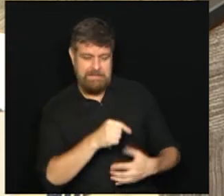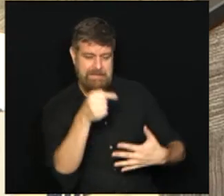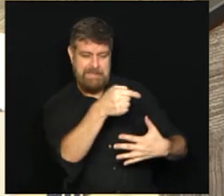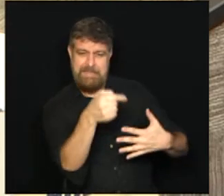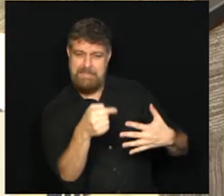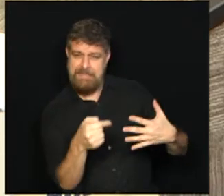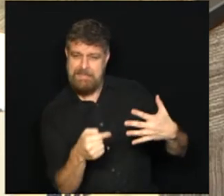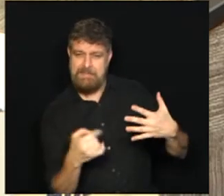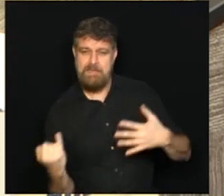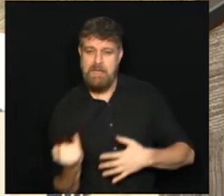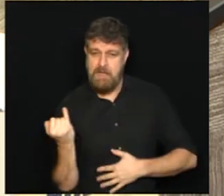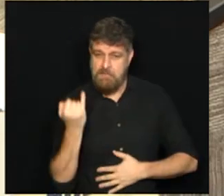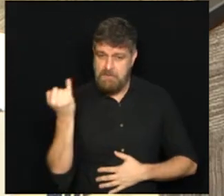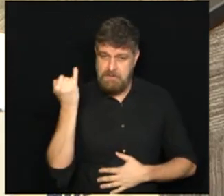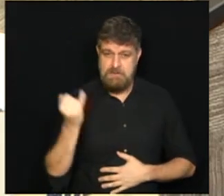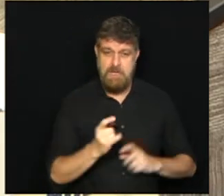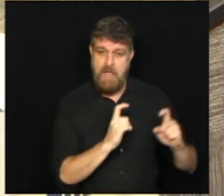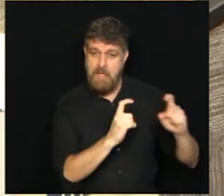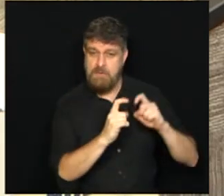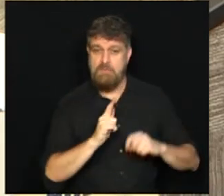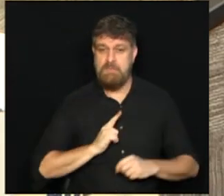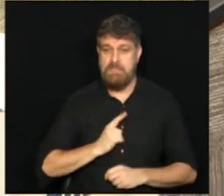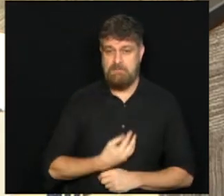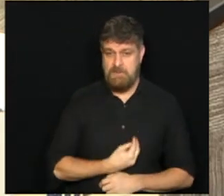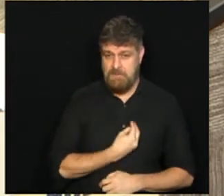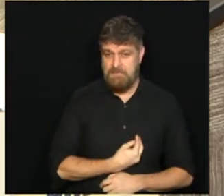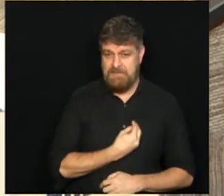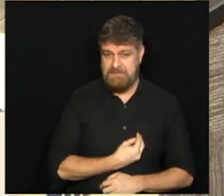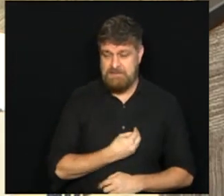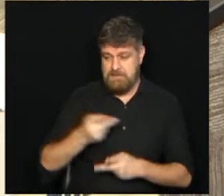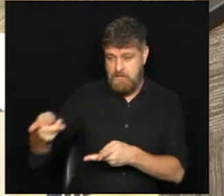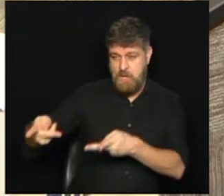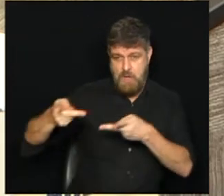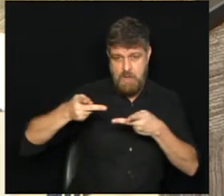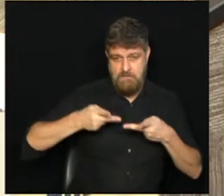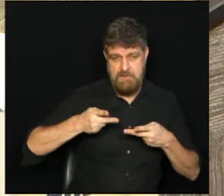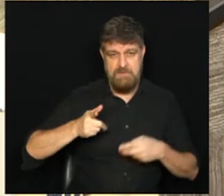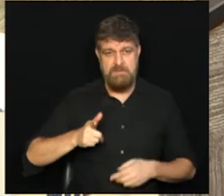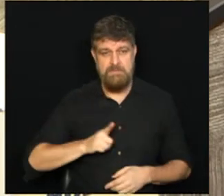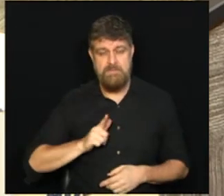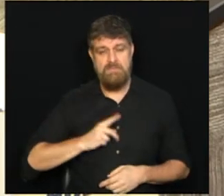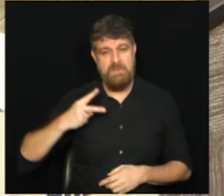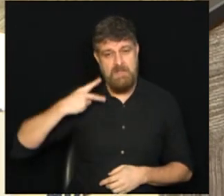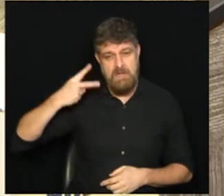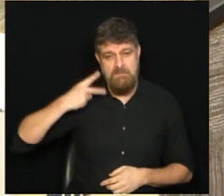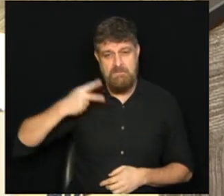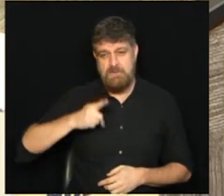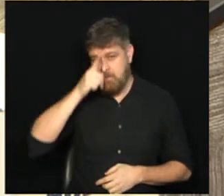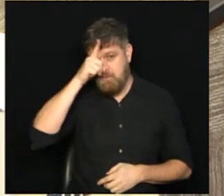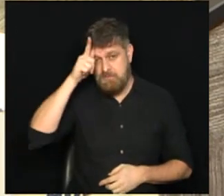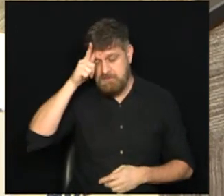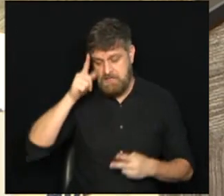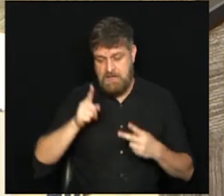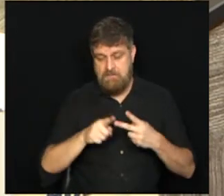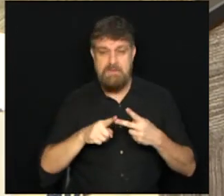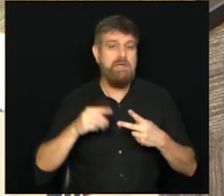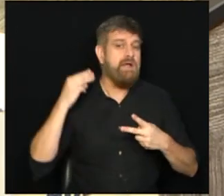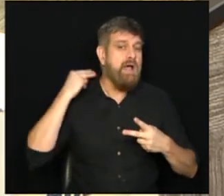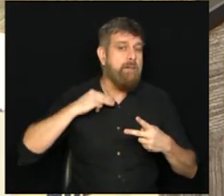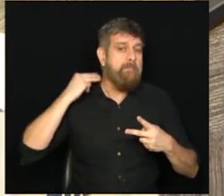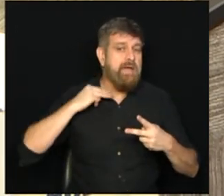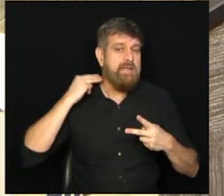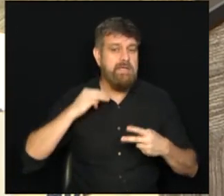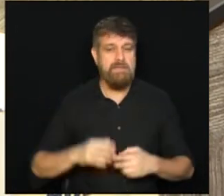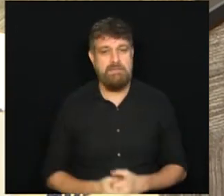assuntos importantes. A reunião que também contou, além de outros convidados, com as participações dos vereadores Gustavo Peta e também Mariana